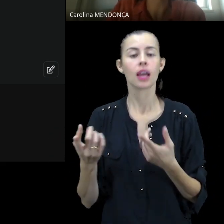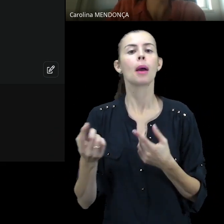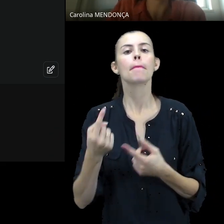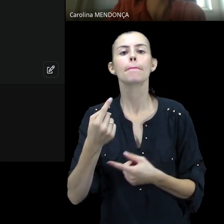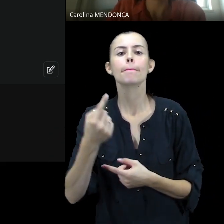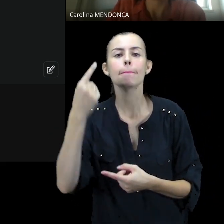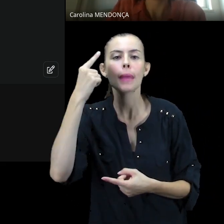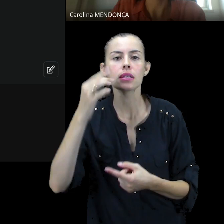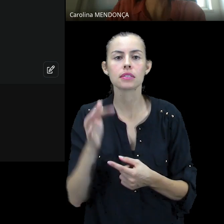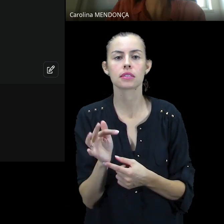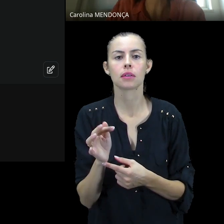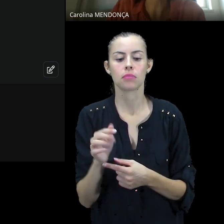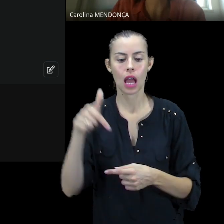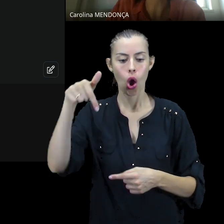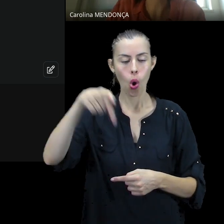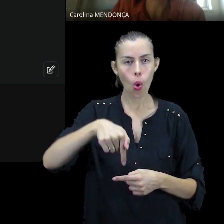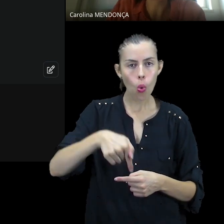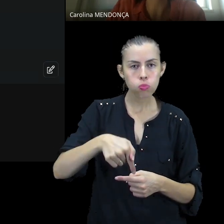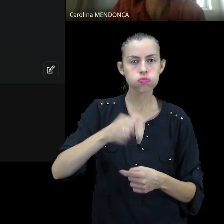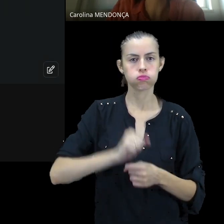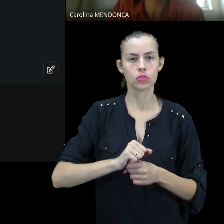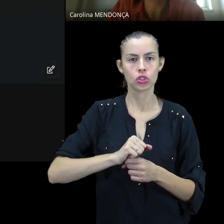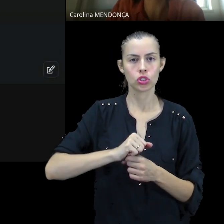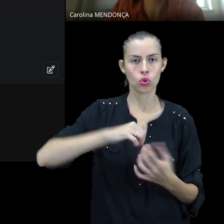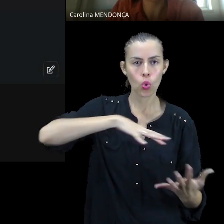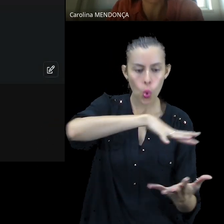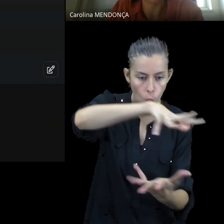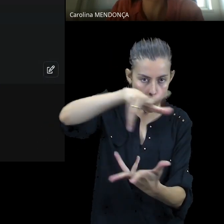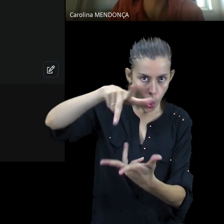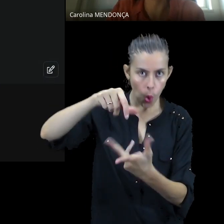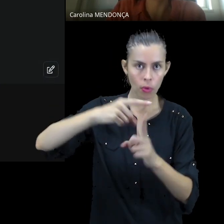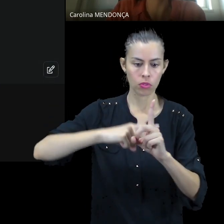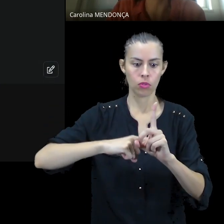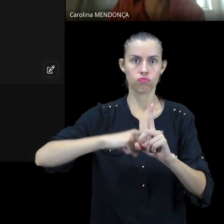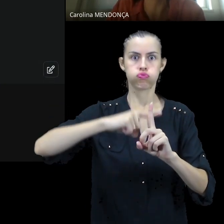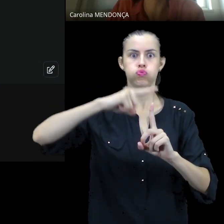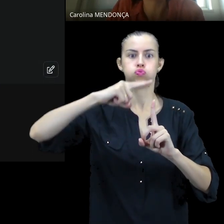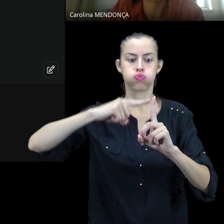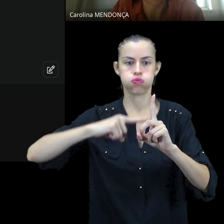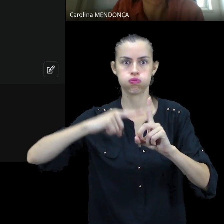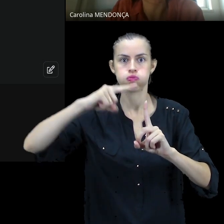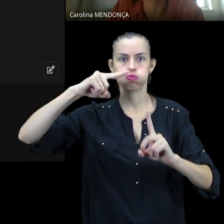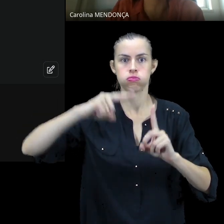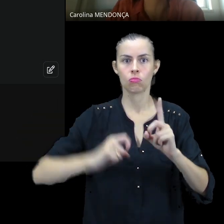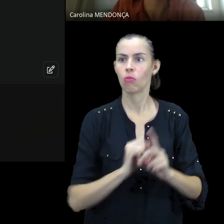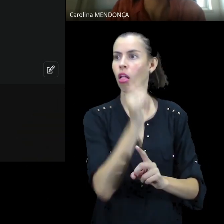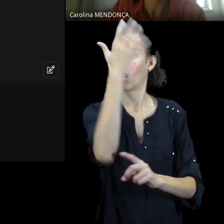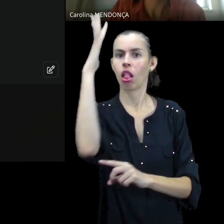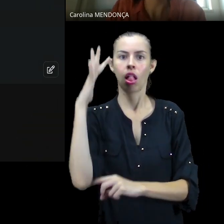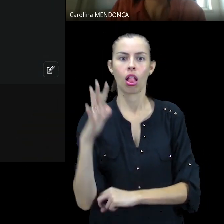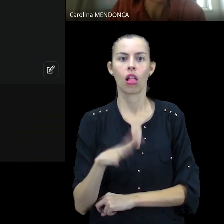debate sobre quem são as populações que estão sofrendo os efeitos, por exemplo, da mudança climática e